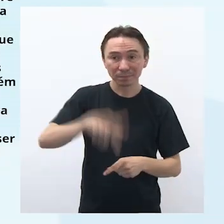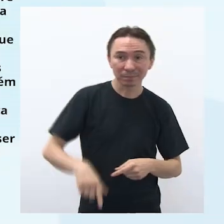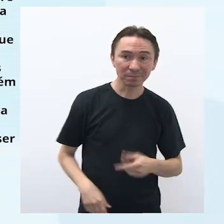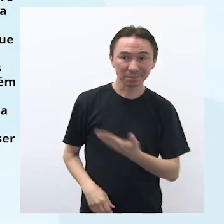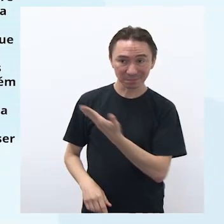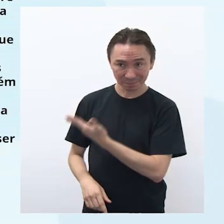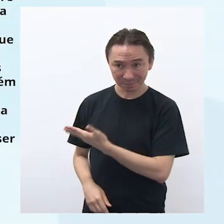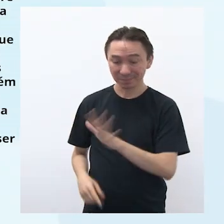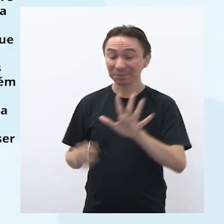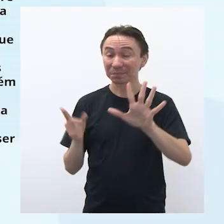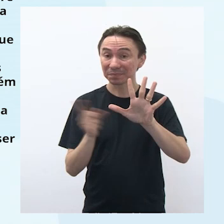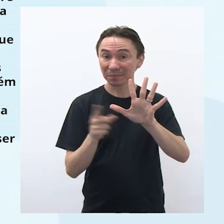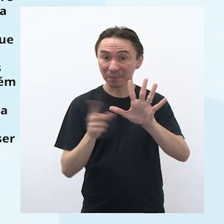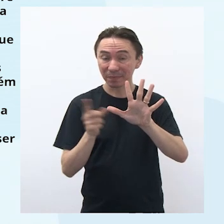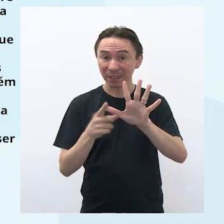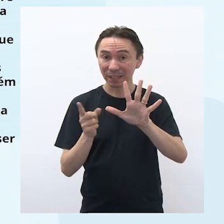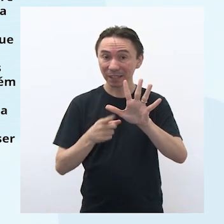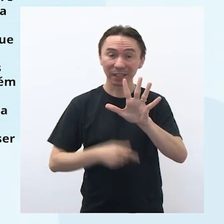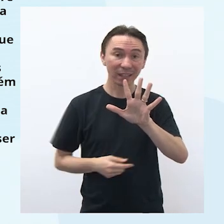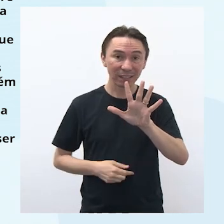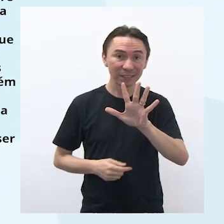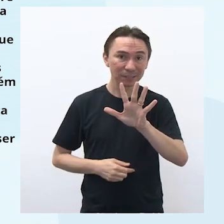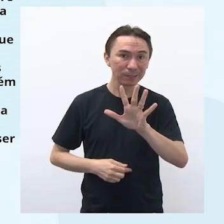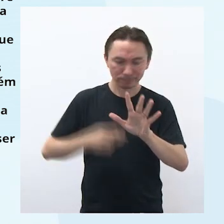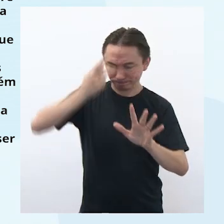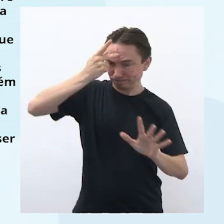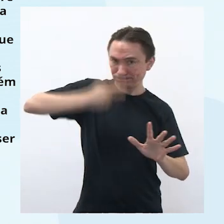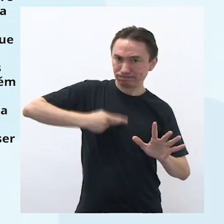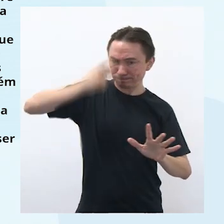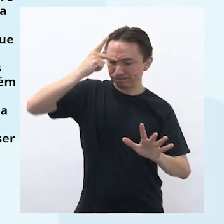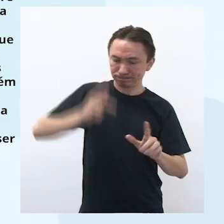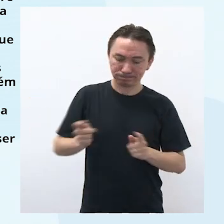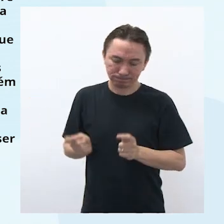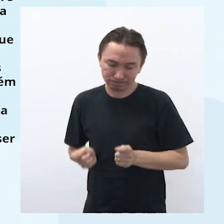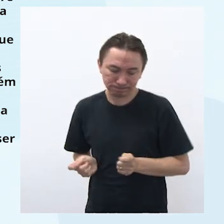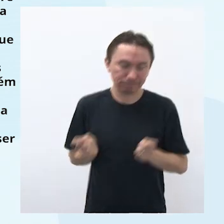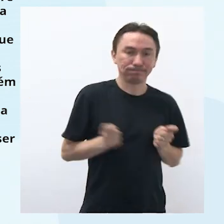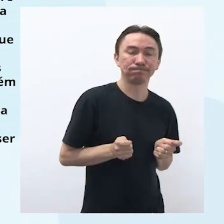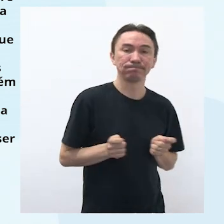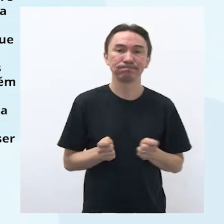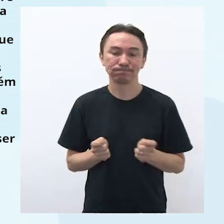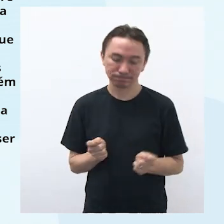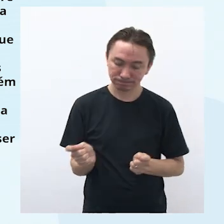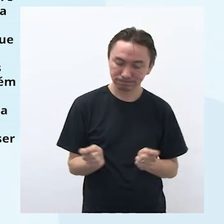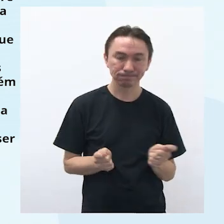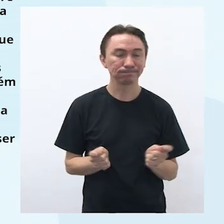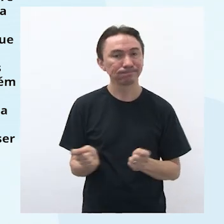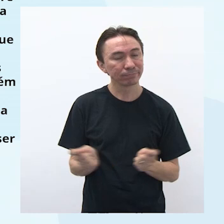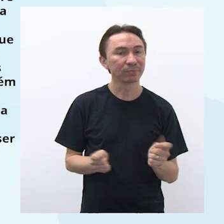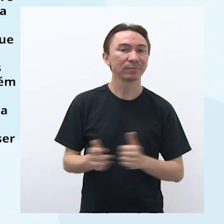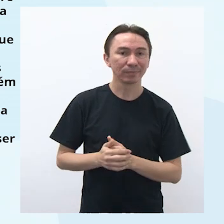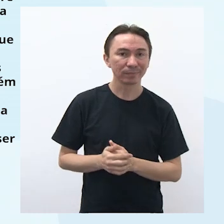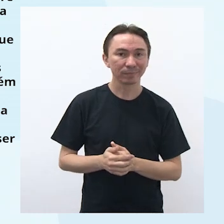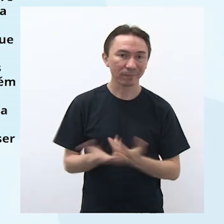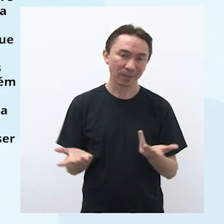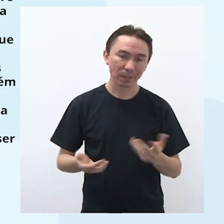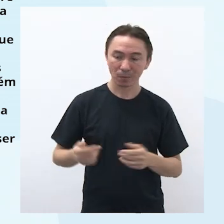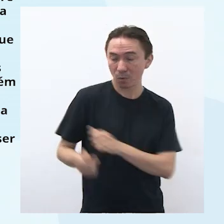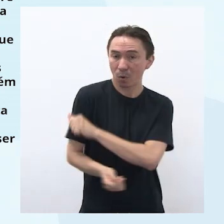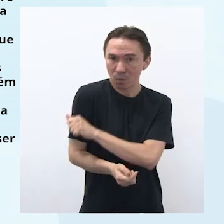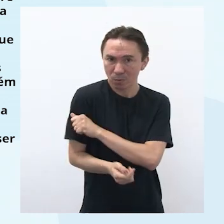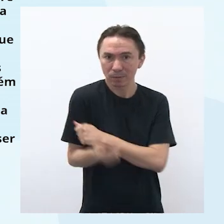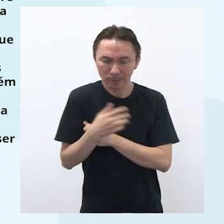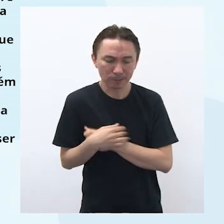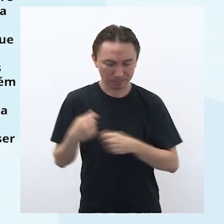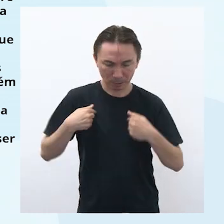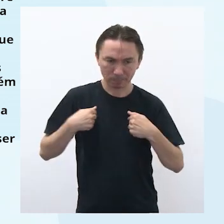competências que vão favorecer esse estudante a se organizar, planejar, fazer suas entregas